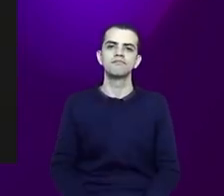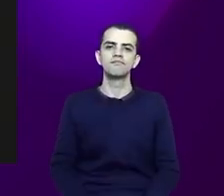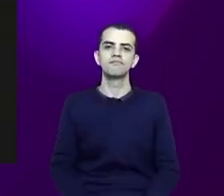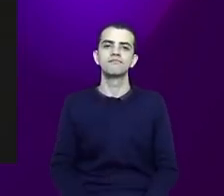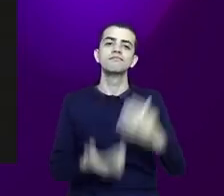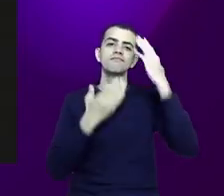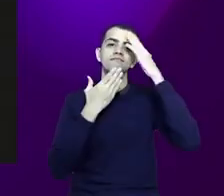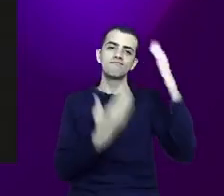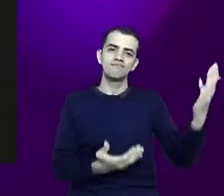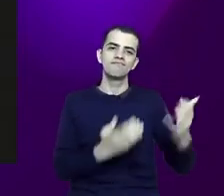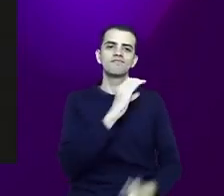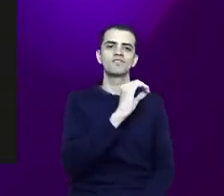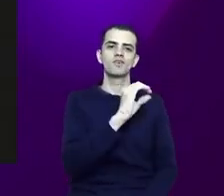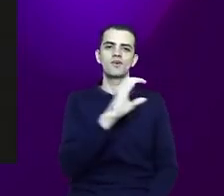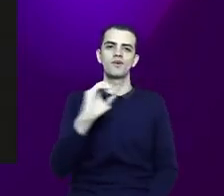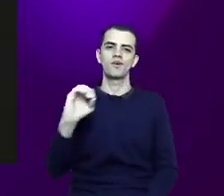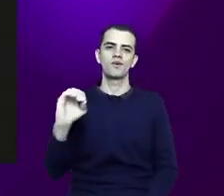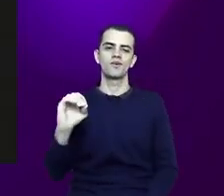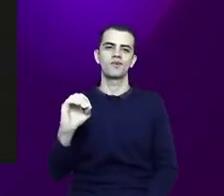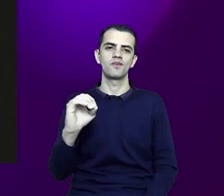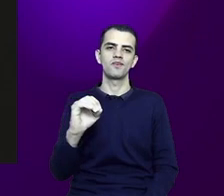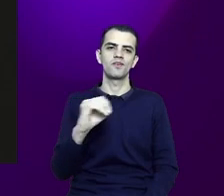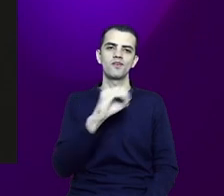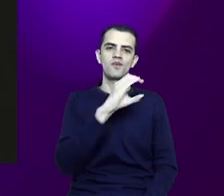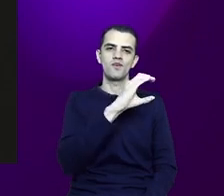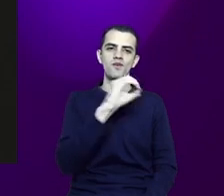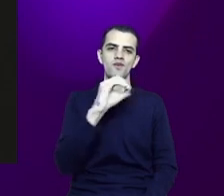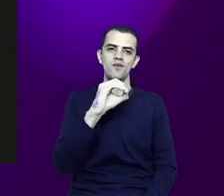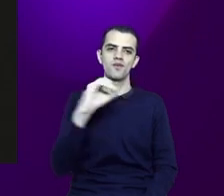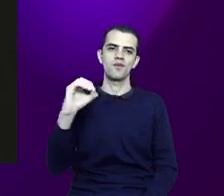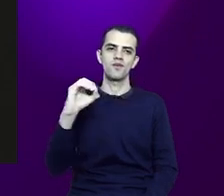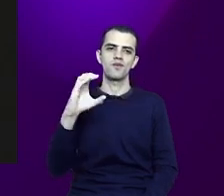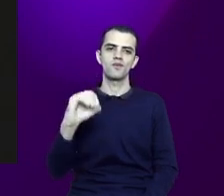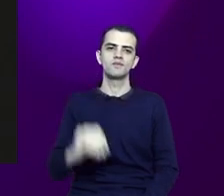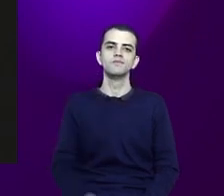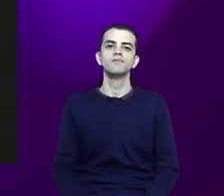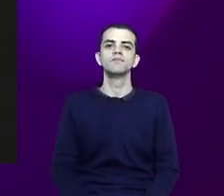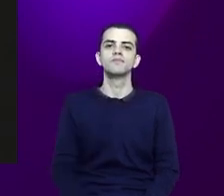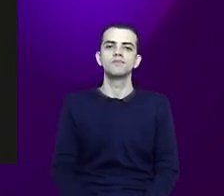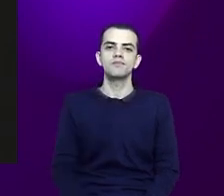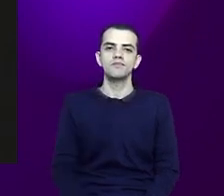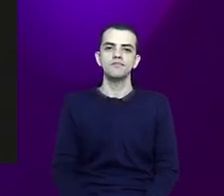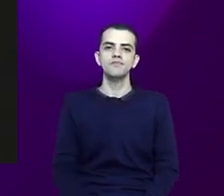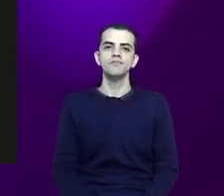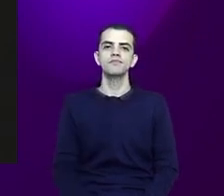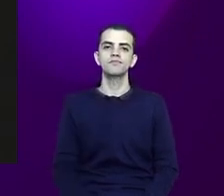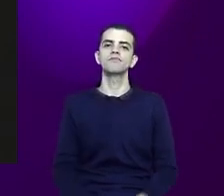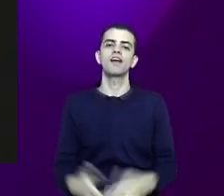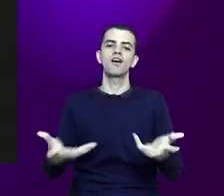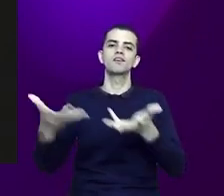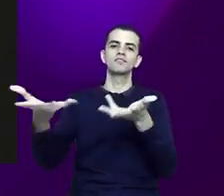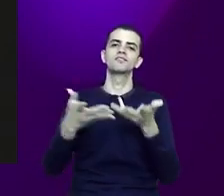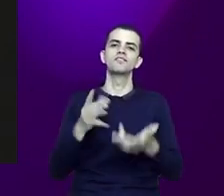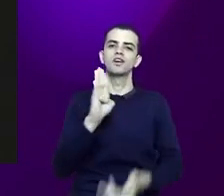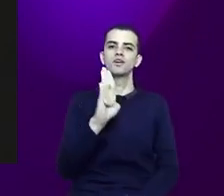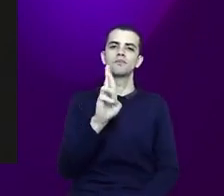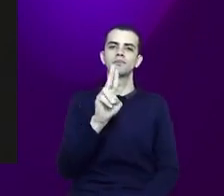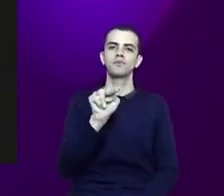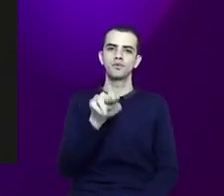pela apresentação. Gostaria de chamar o Bruno para retornar para compor sua mesa, por